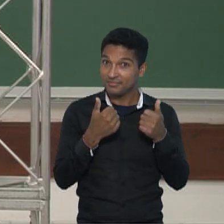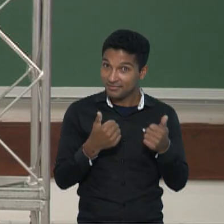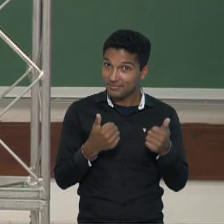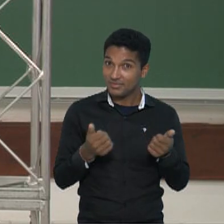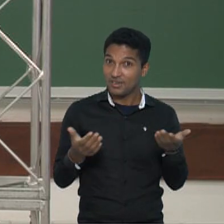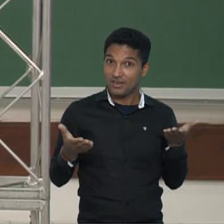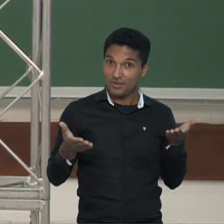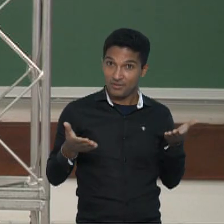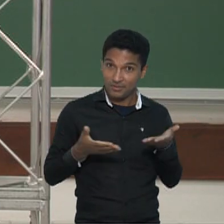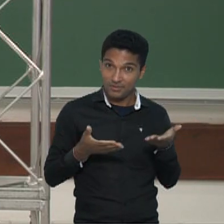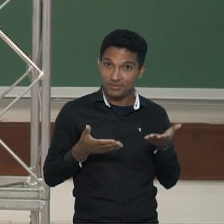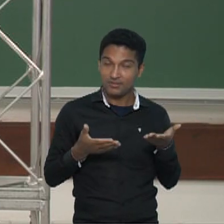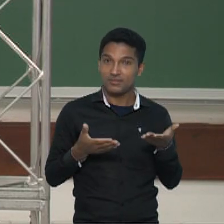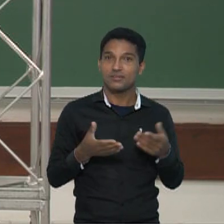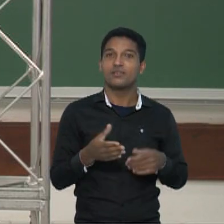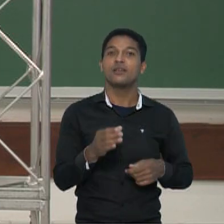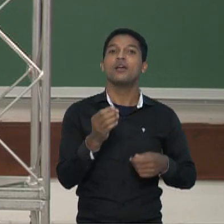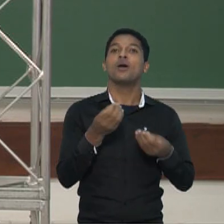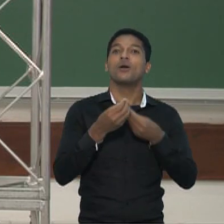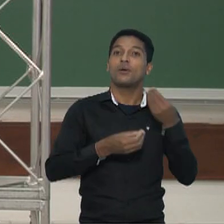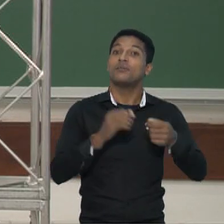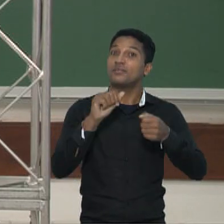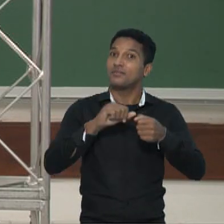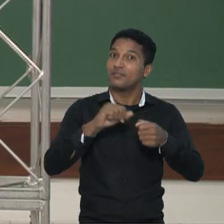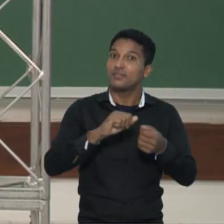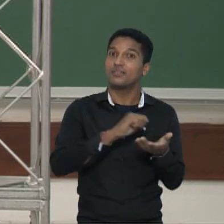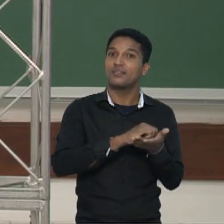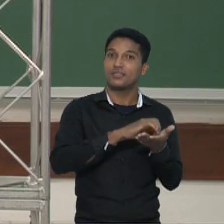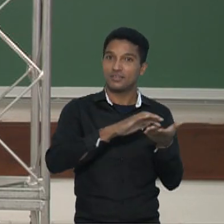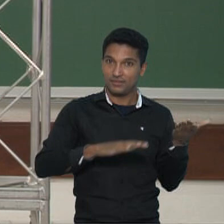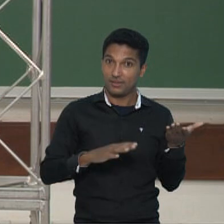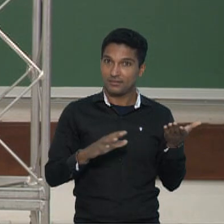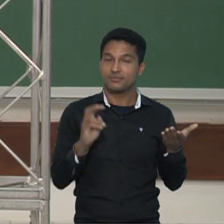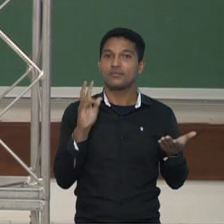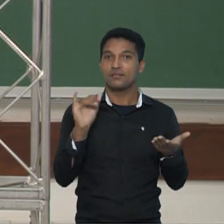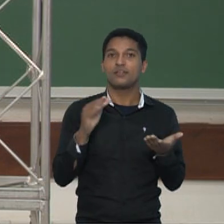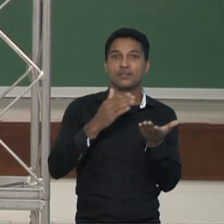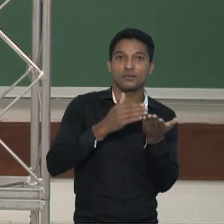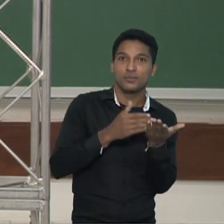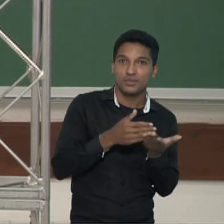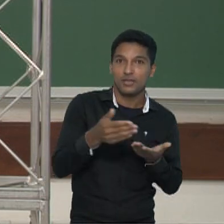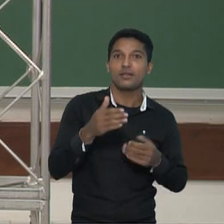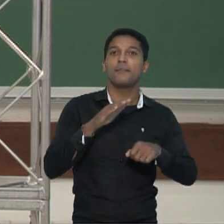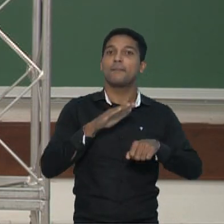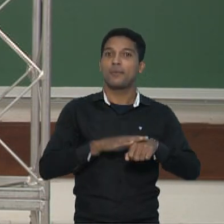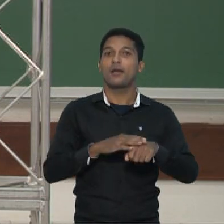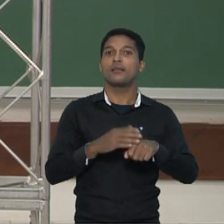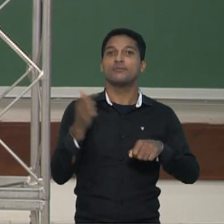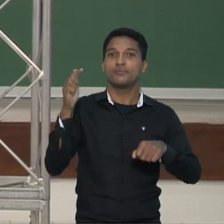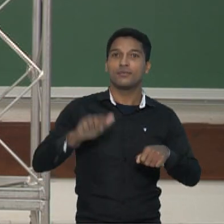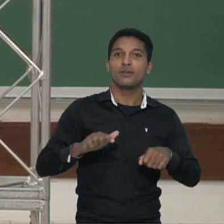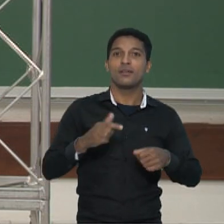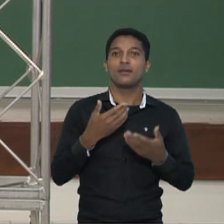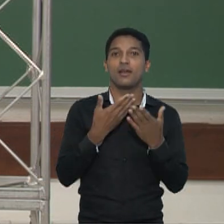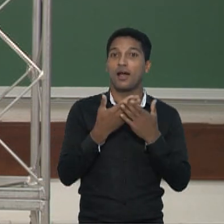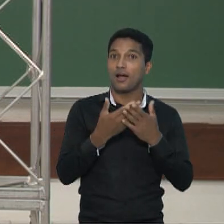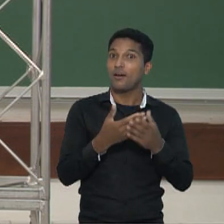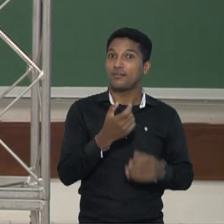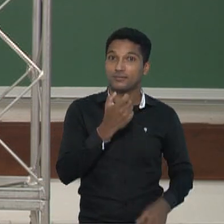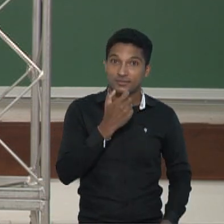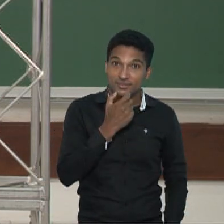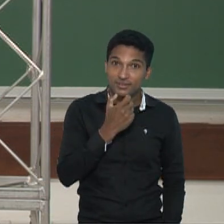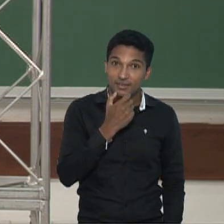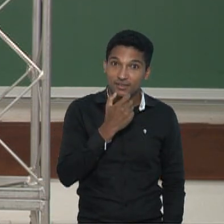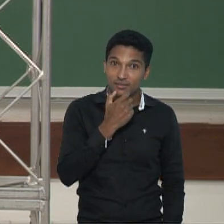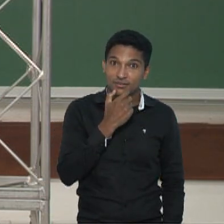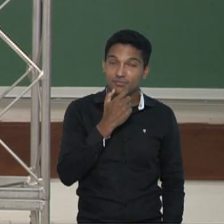você está fazendo as suas atividades? Vamos começar mais uma aula de inglês. Não esquece